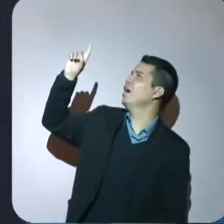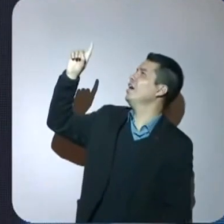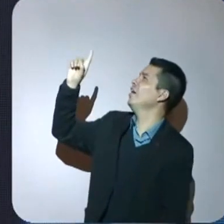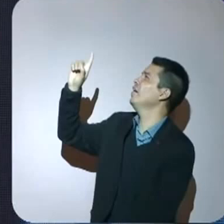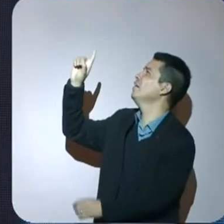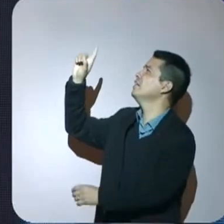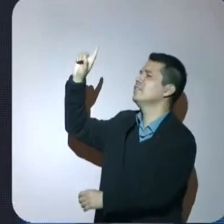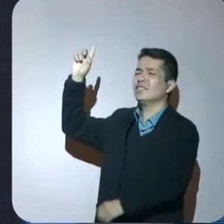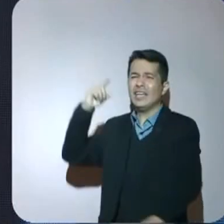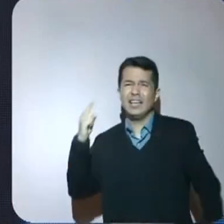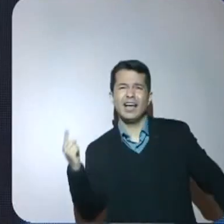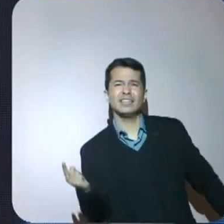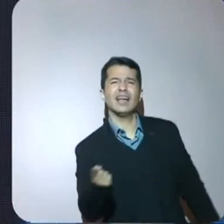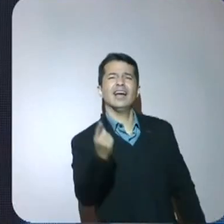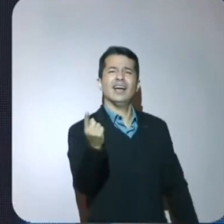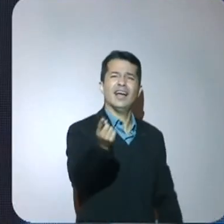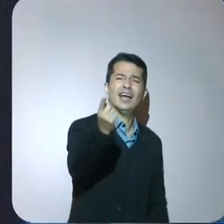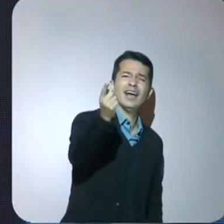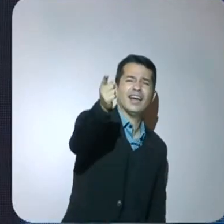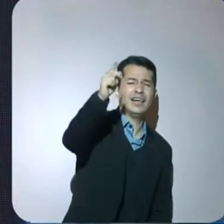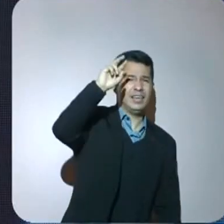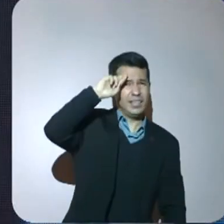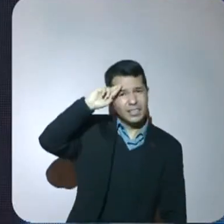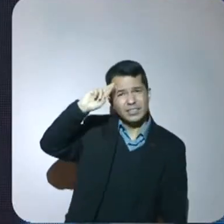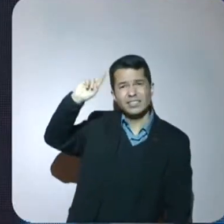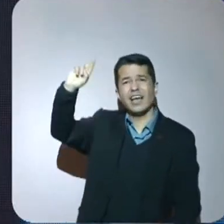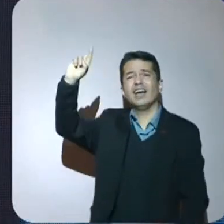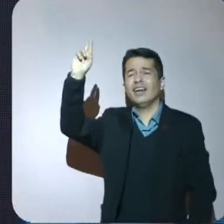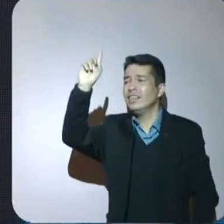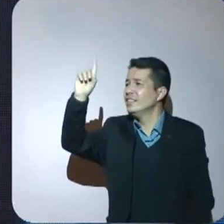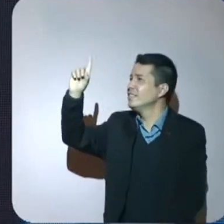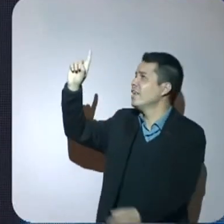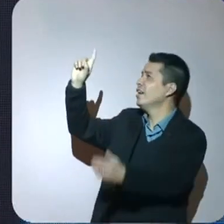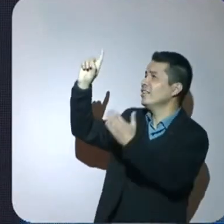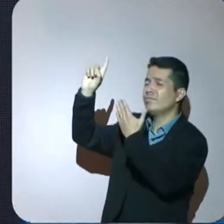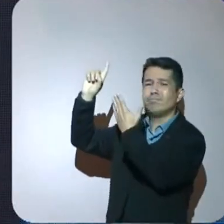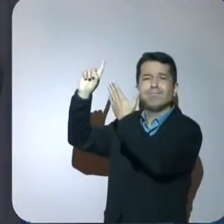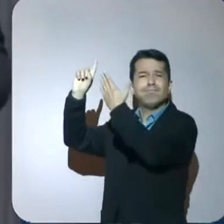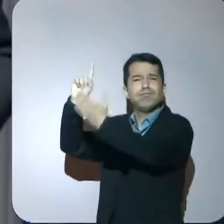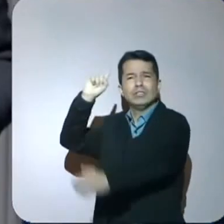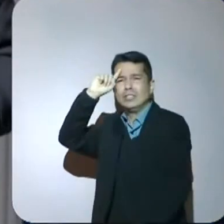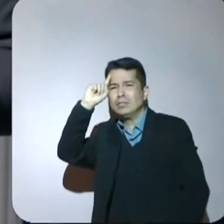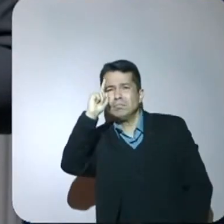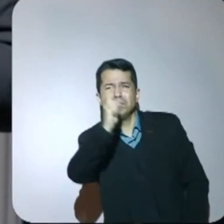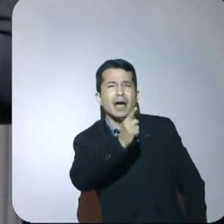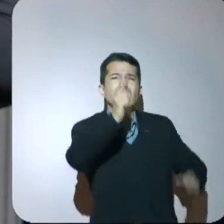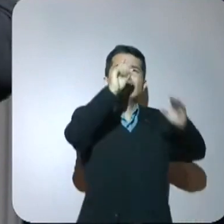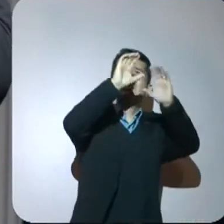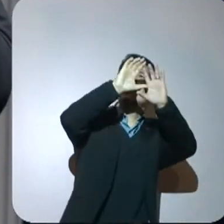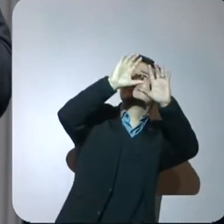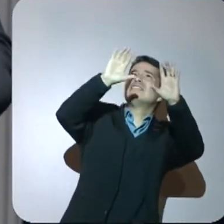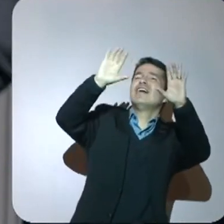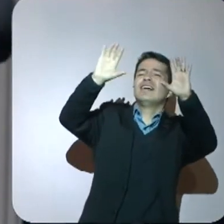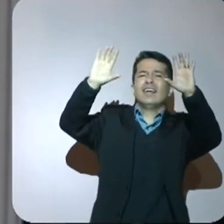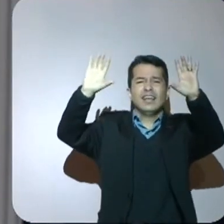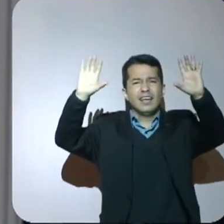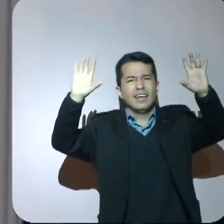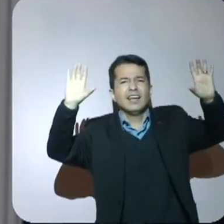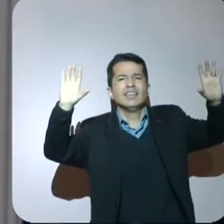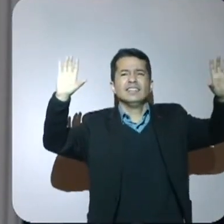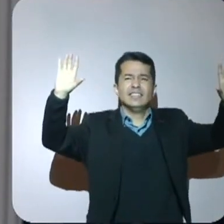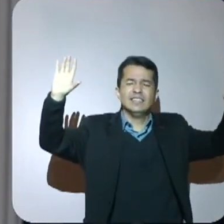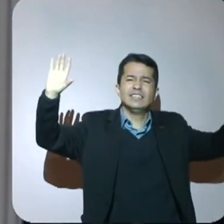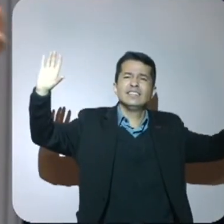Senhor. O teu trono é o céu, tu somente és Deus.